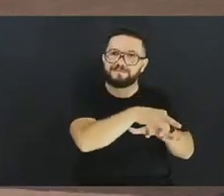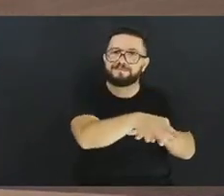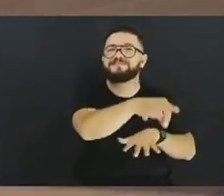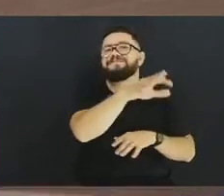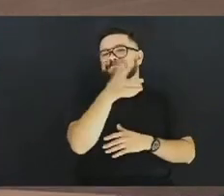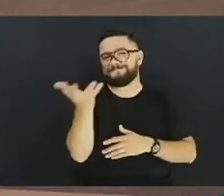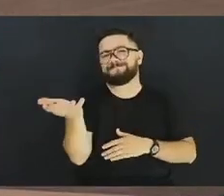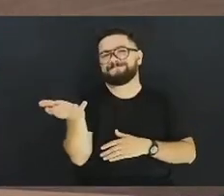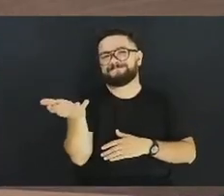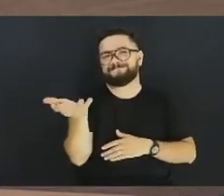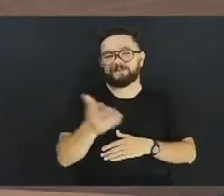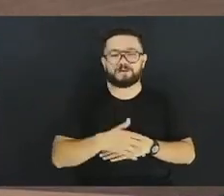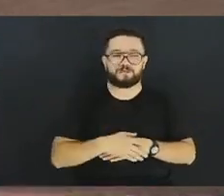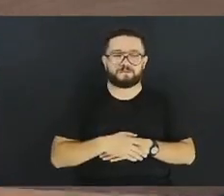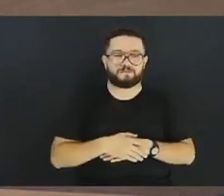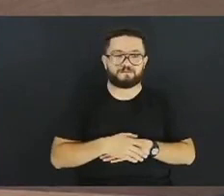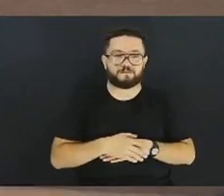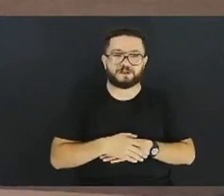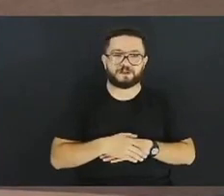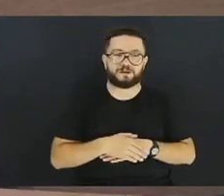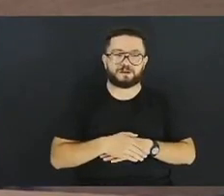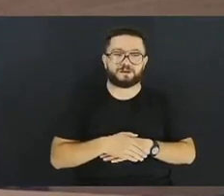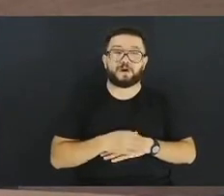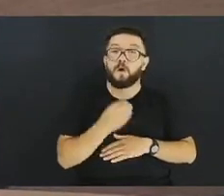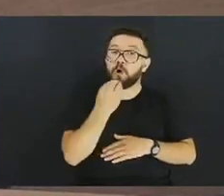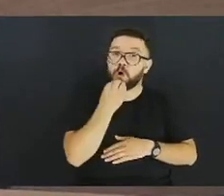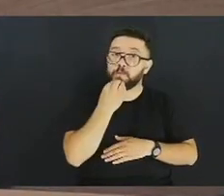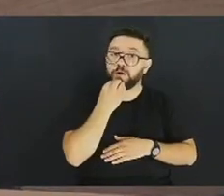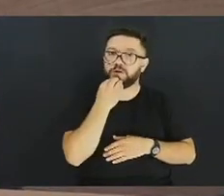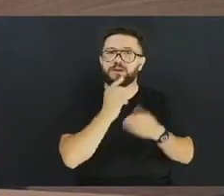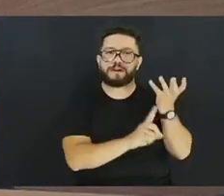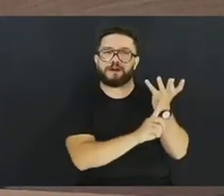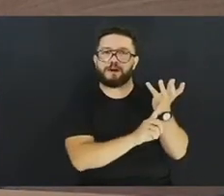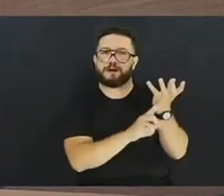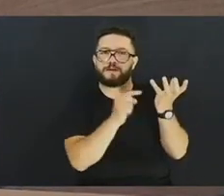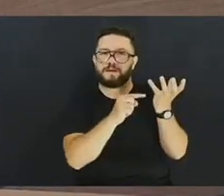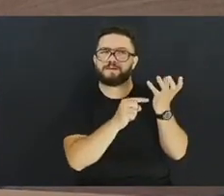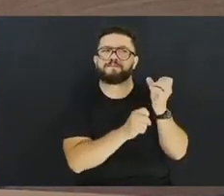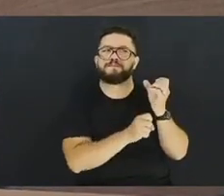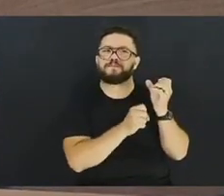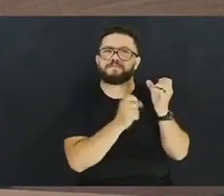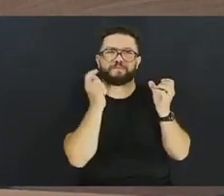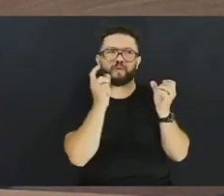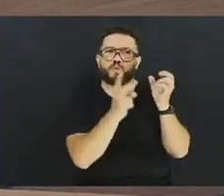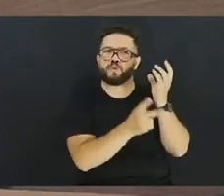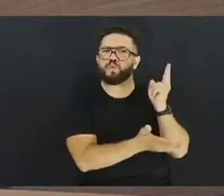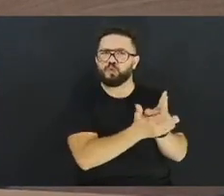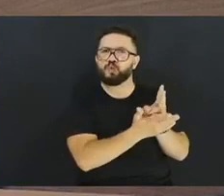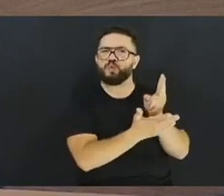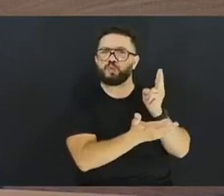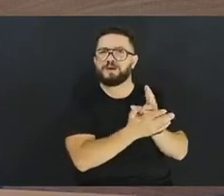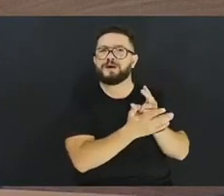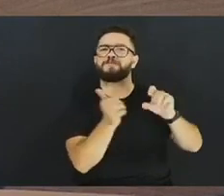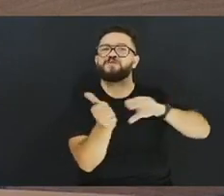dessa oportunidade que nós temos de manter a araucária com a planta ela modificada. Como fazer